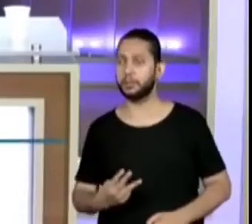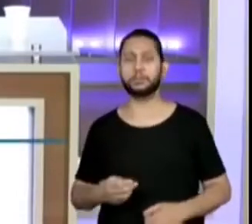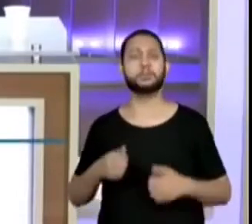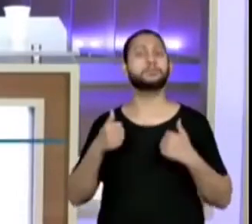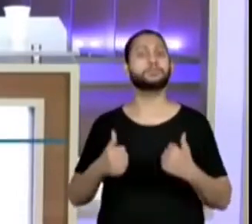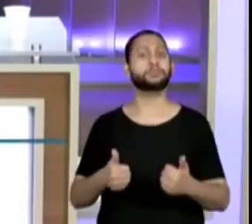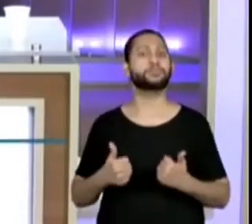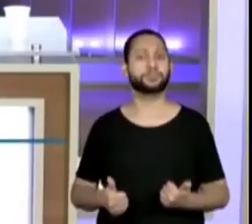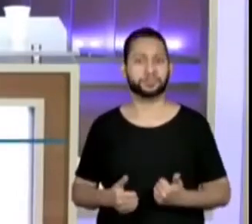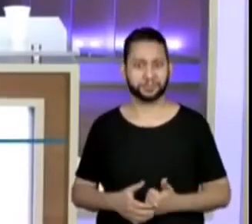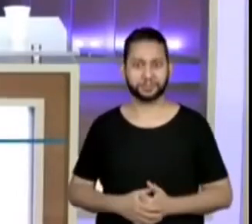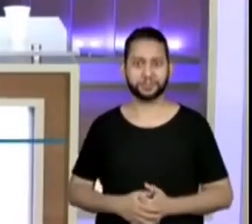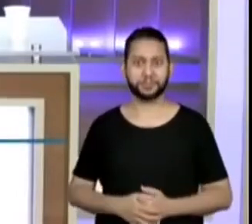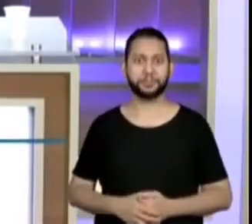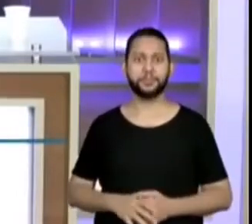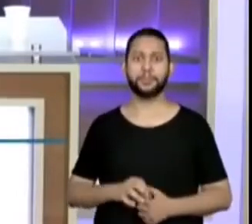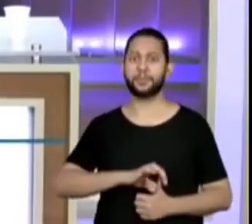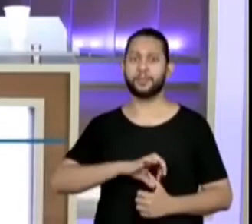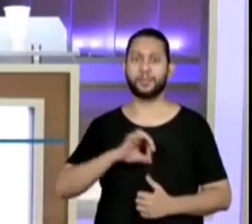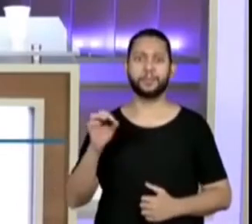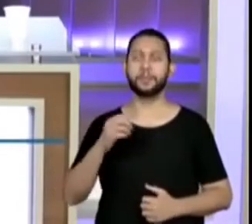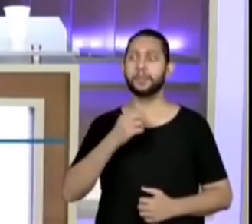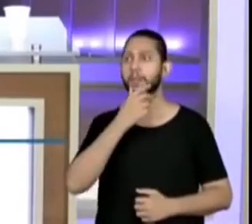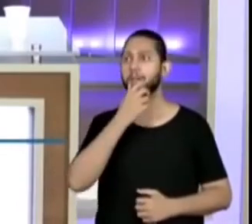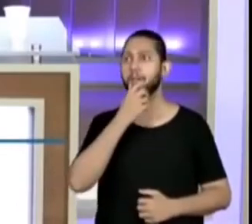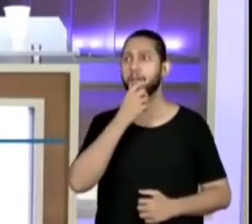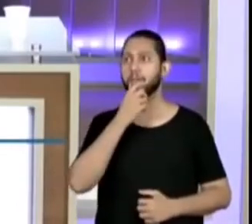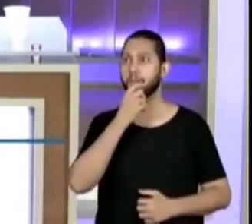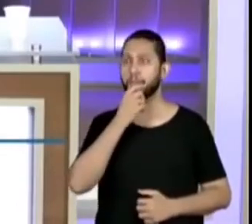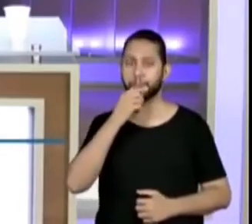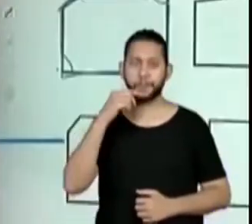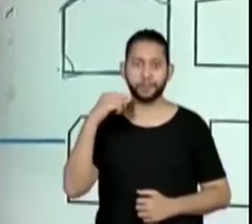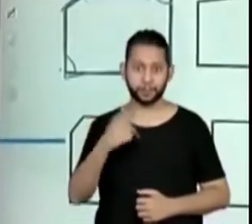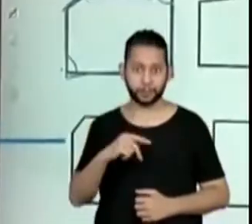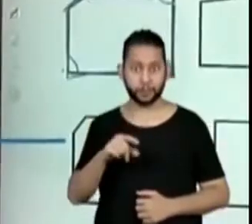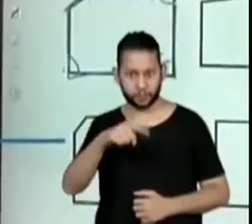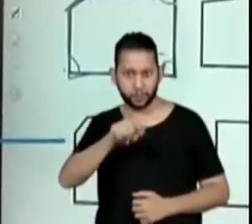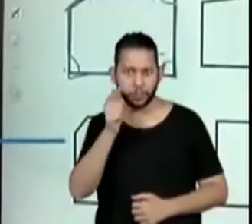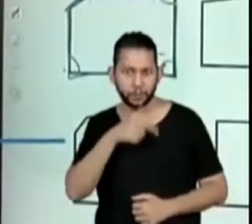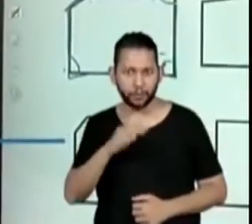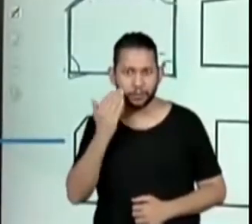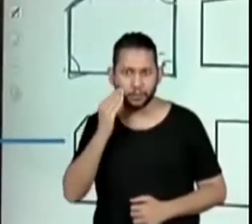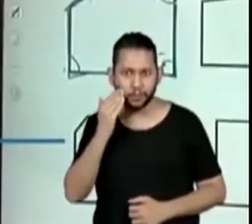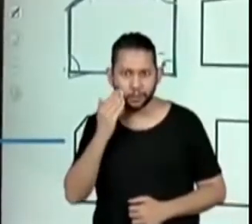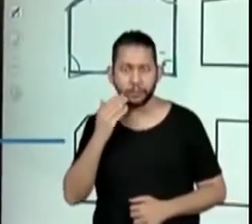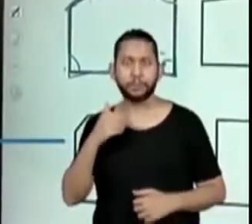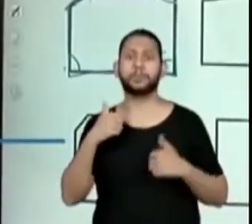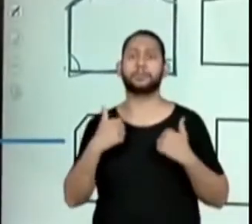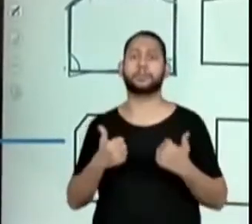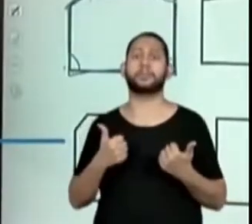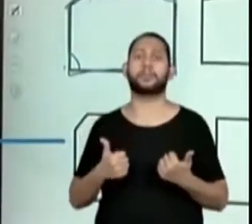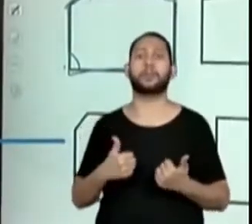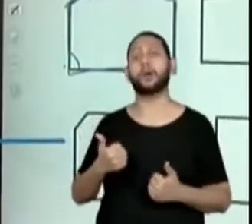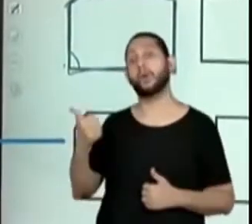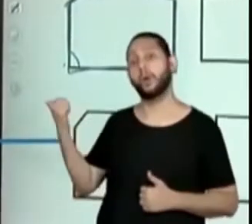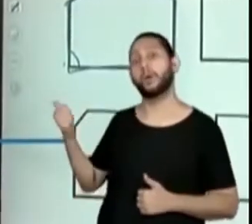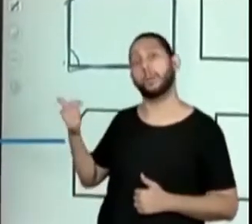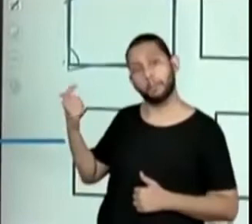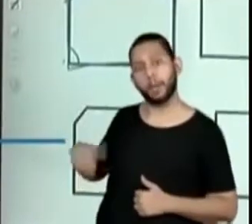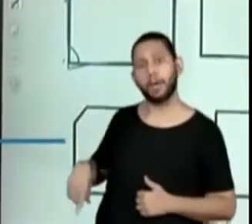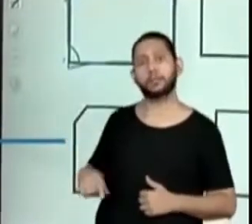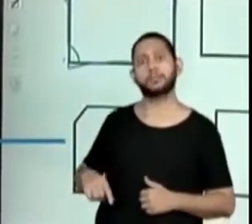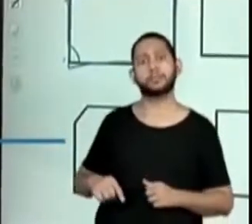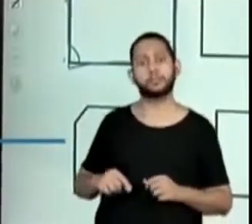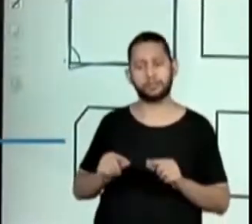professora! Muito bom! Turma, entenderam o que é para fazer? Façam em todas as